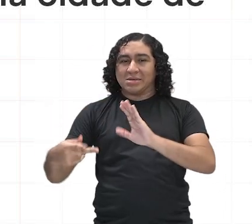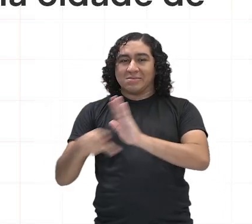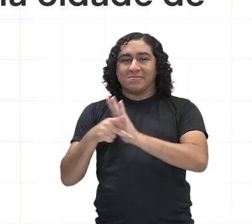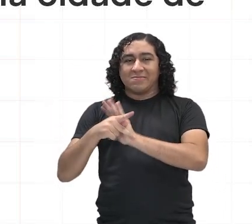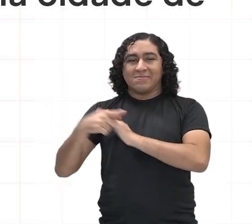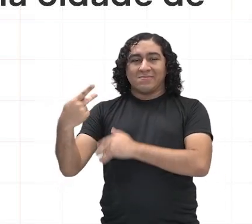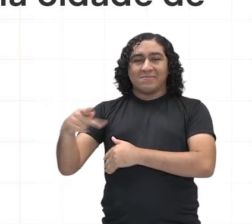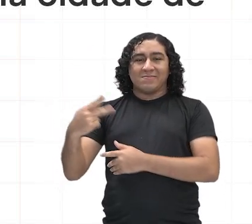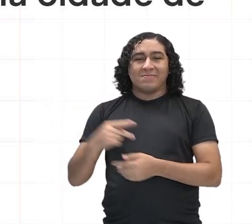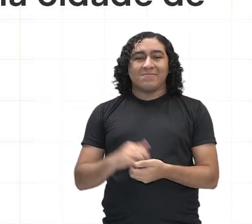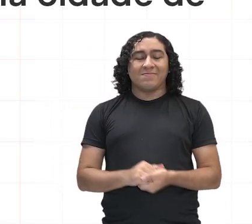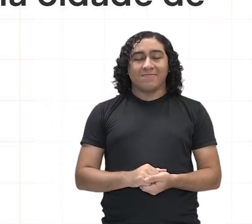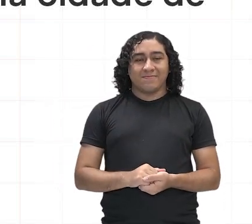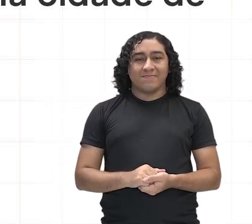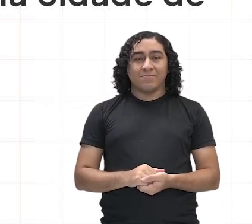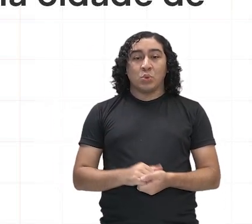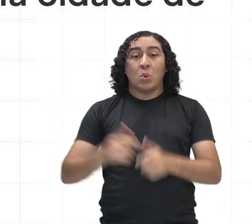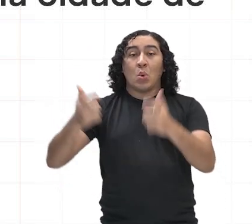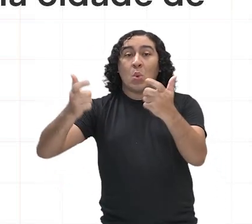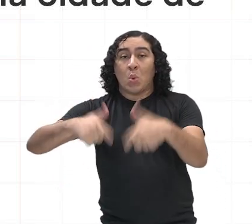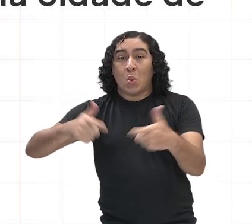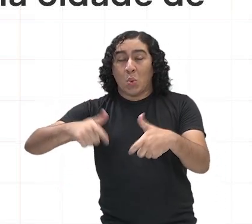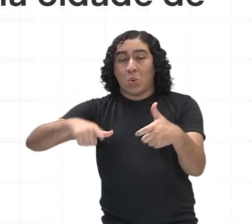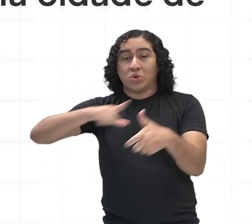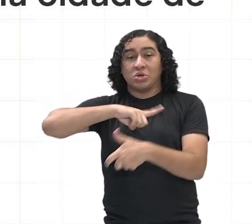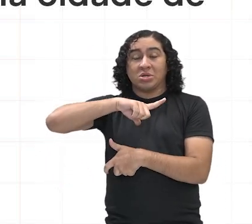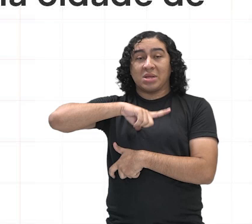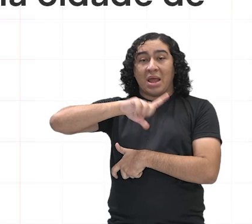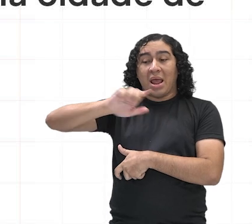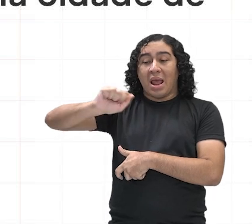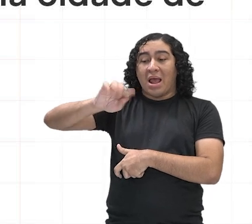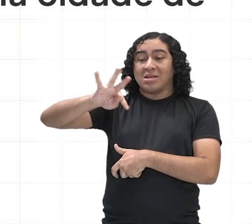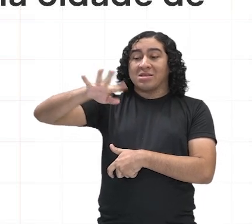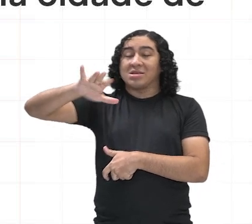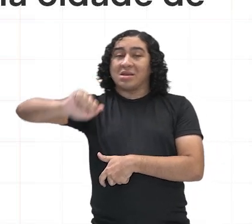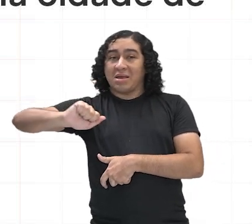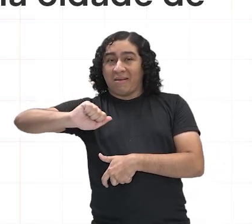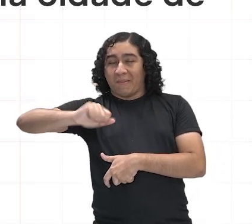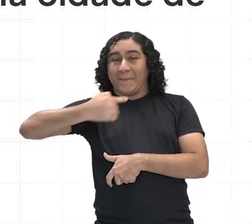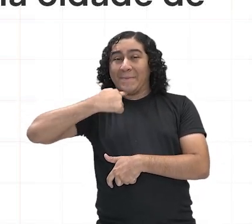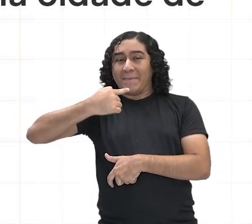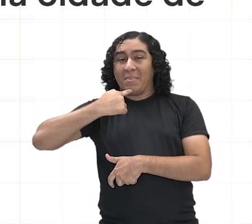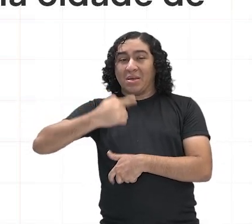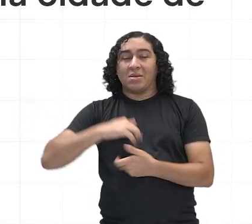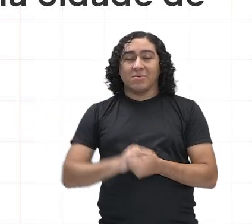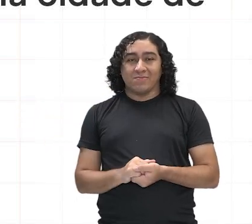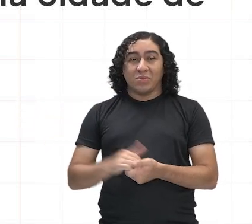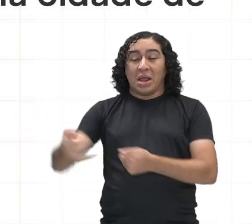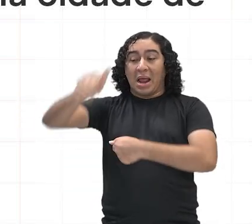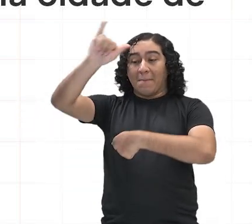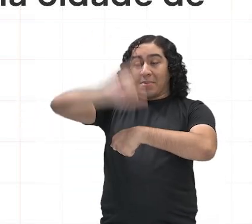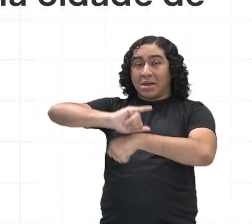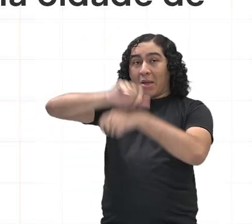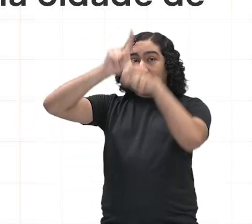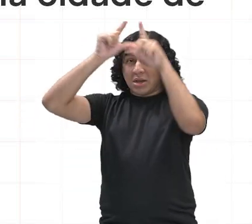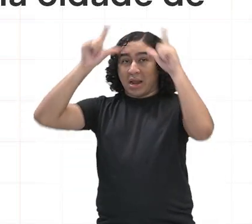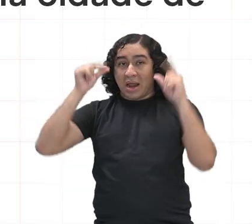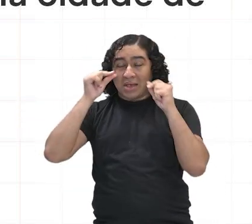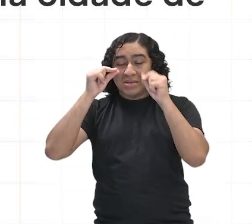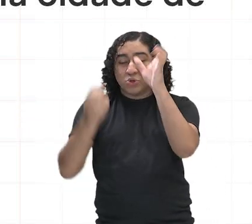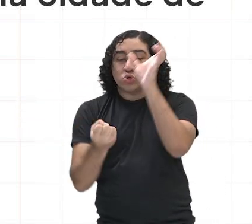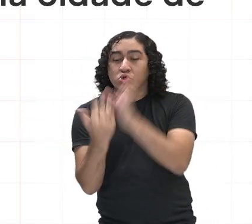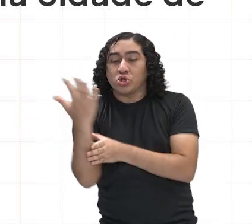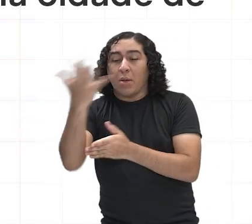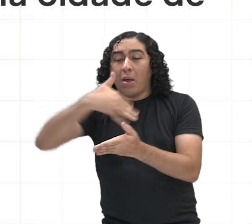comigo. Localizada na Península da Ática, capital da Grécia, fundada